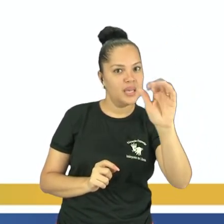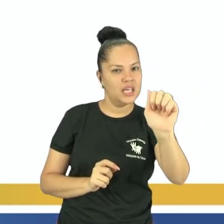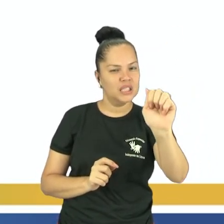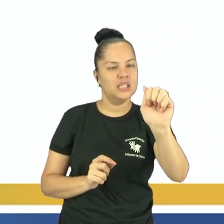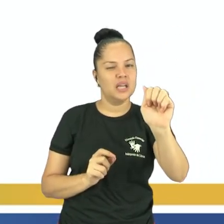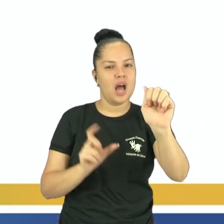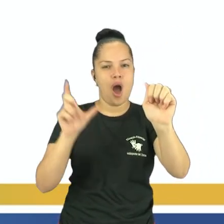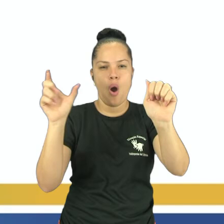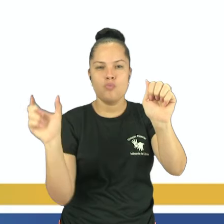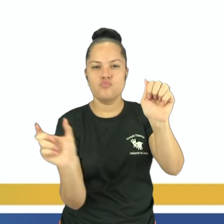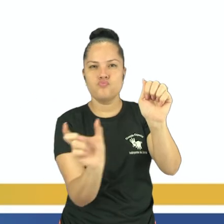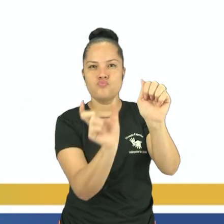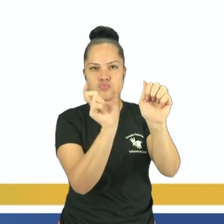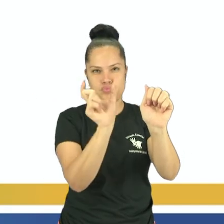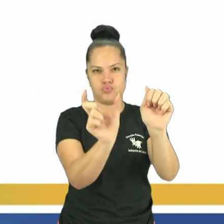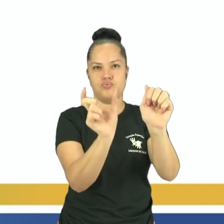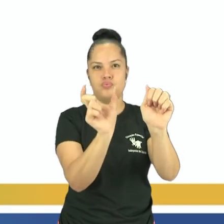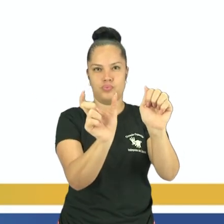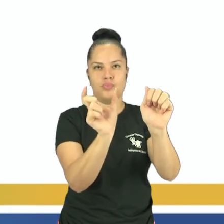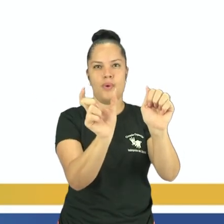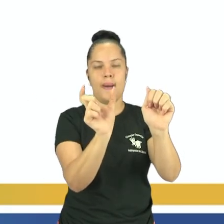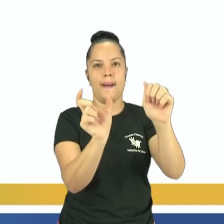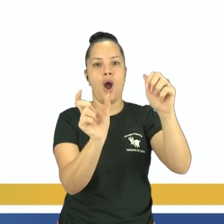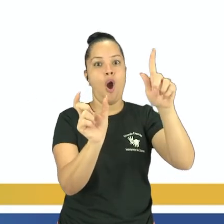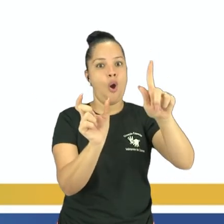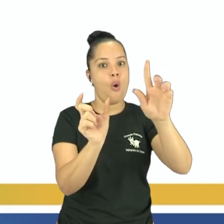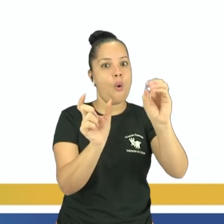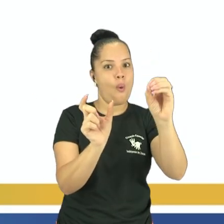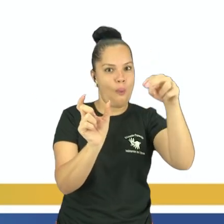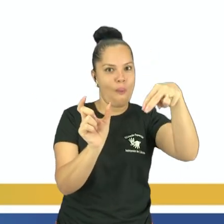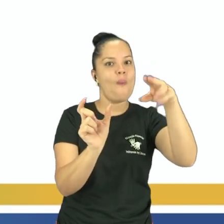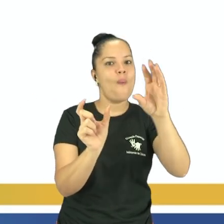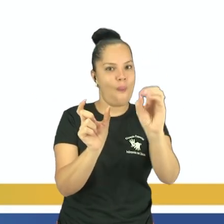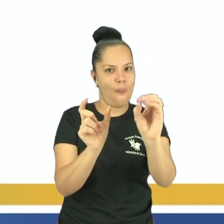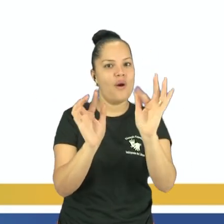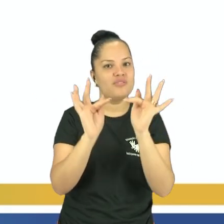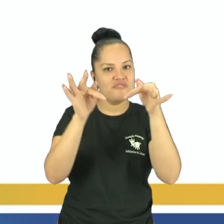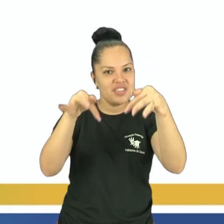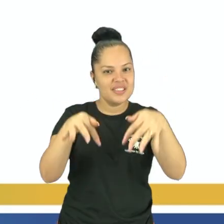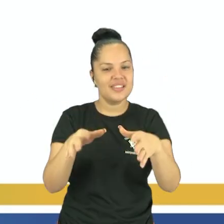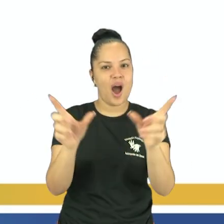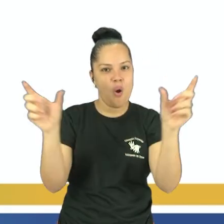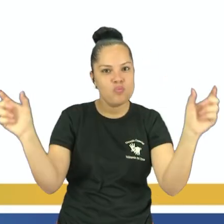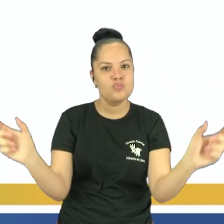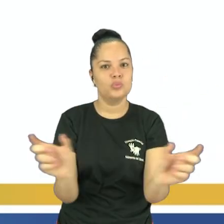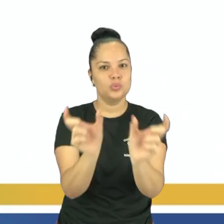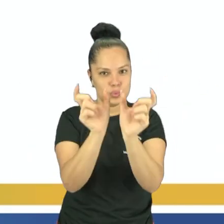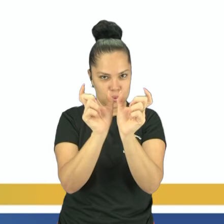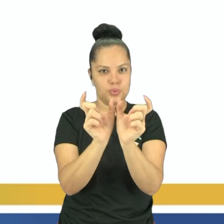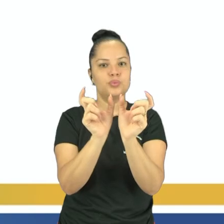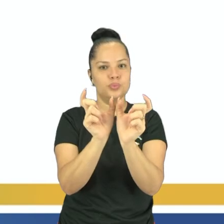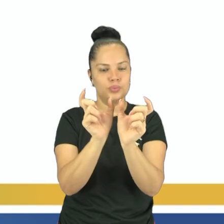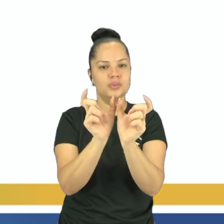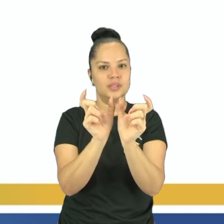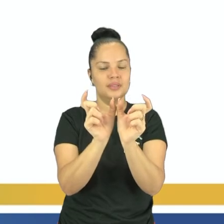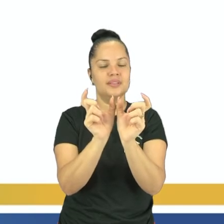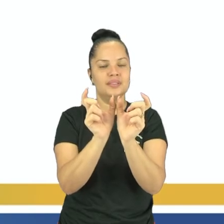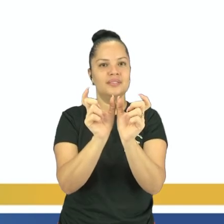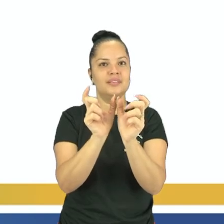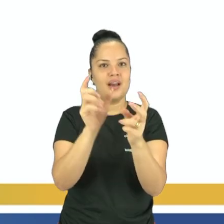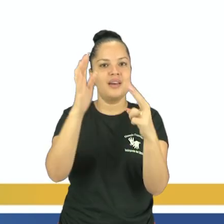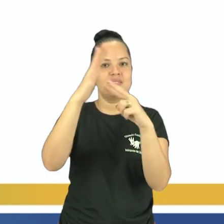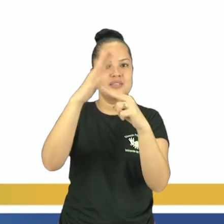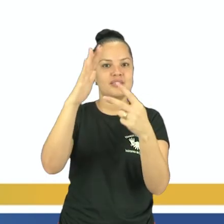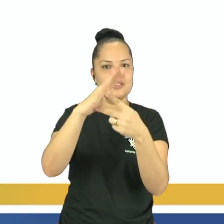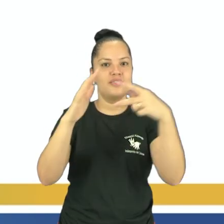que é prefixo? Lá o início da palavra. O que é o sufixo, né? Essa terminação da palavra. Então, nós vamos juntar com esse sufixo gono. Então, nós vamos